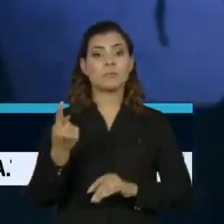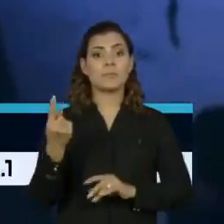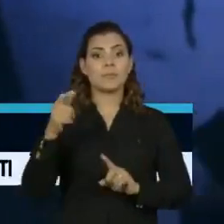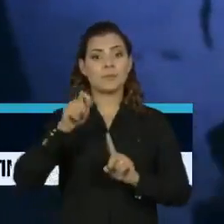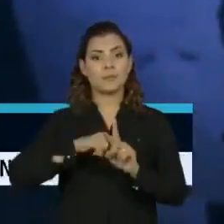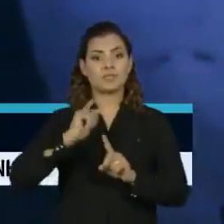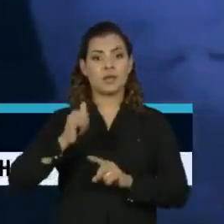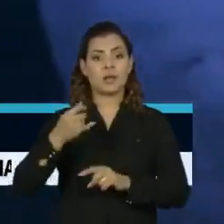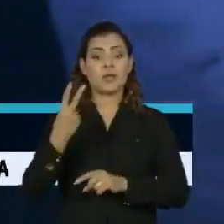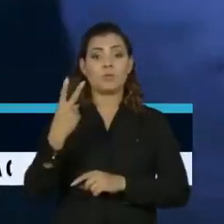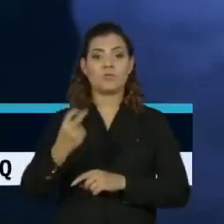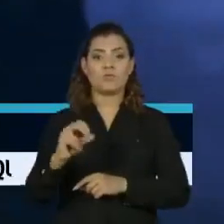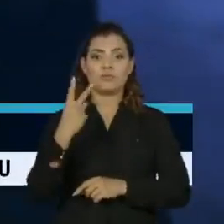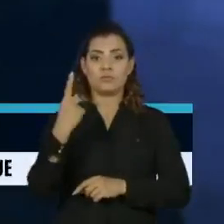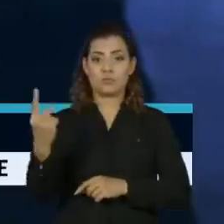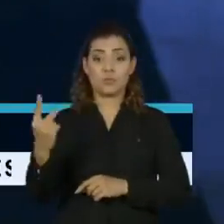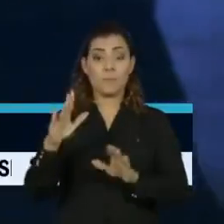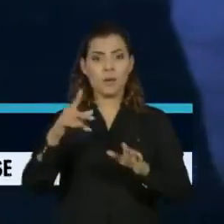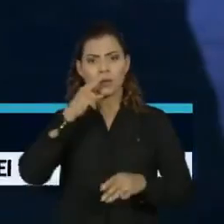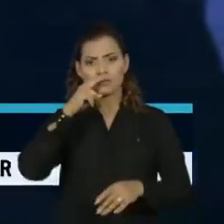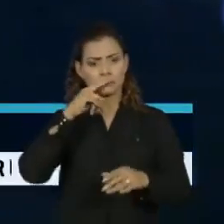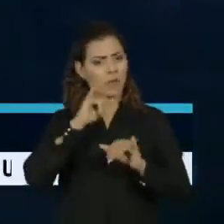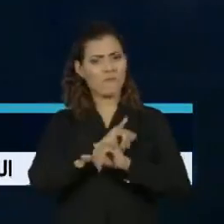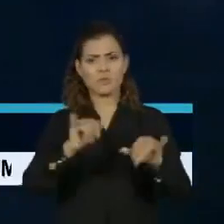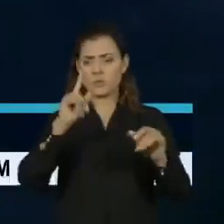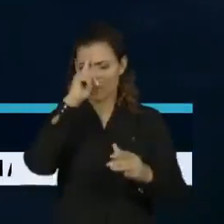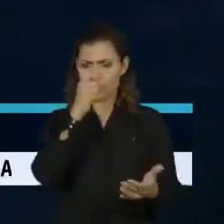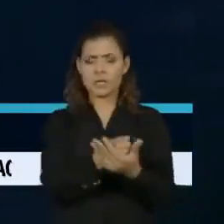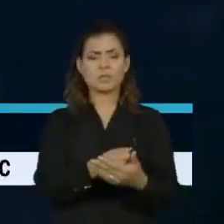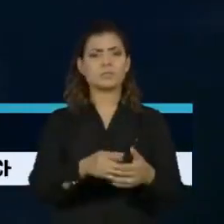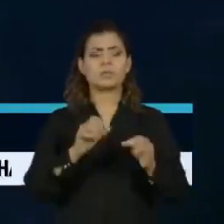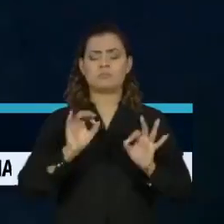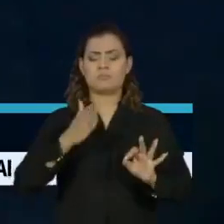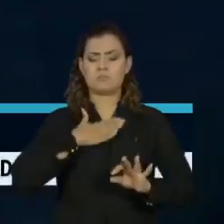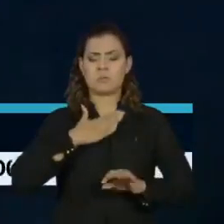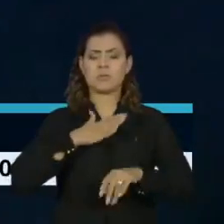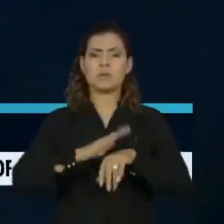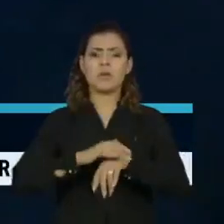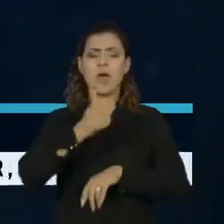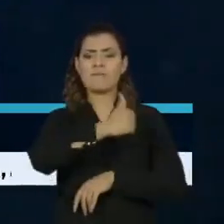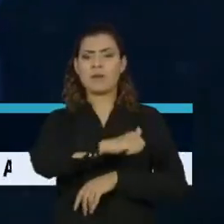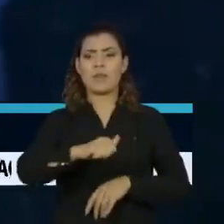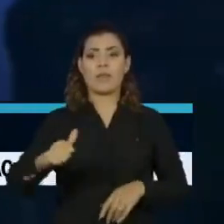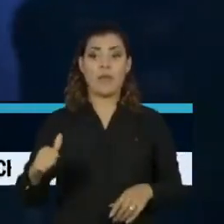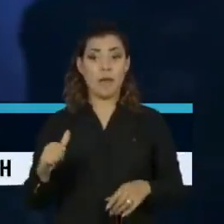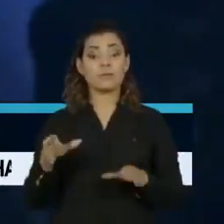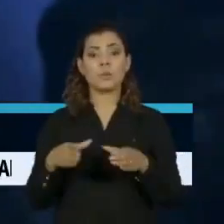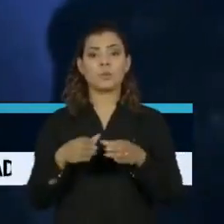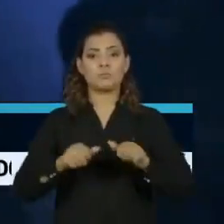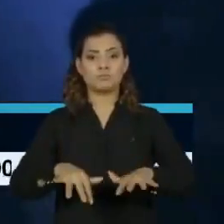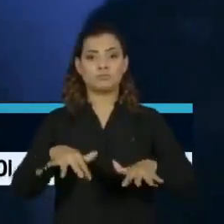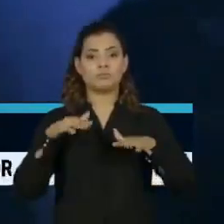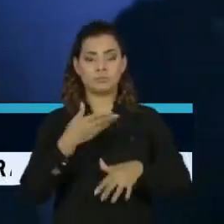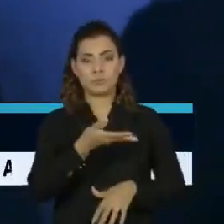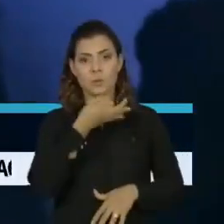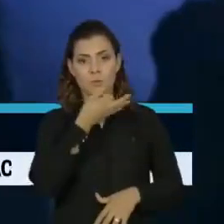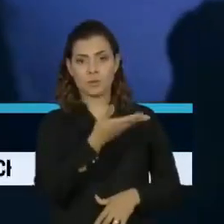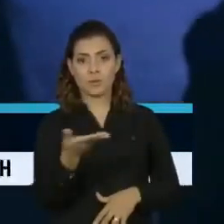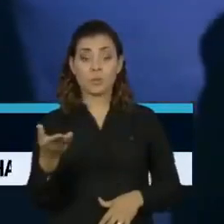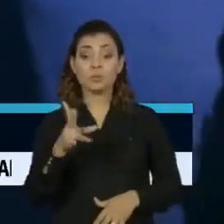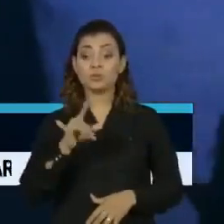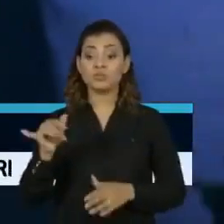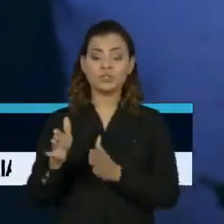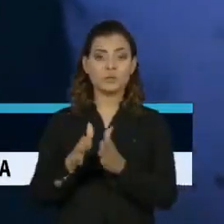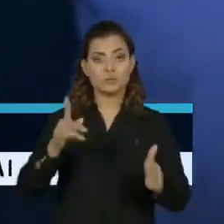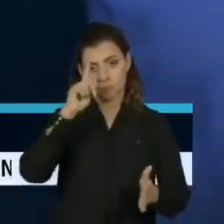1º de Janeiro do ano que vem faquinha determinou que a sua decisão individual seja analisada pelo plenário da corte a